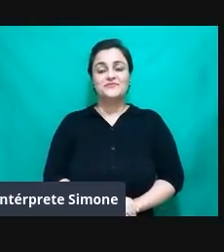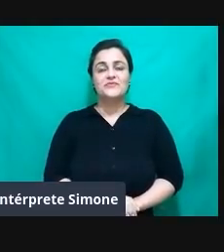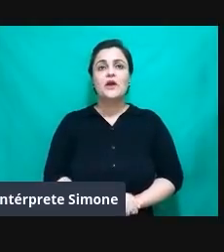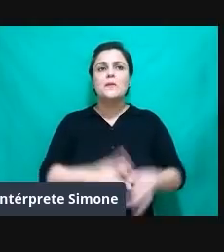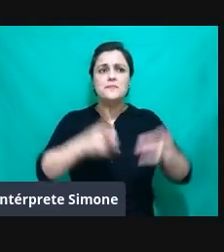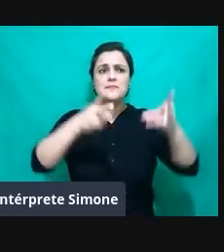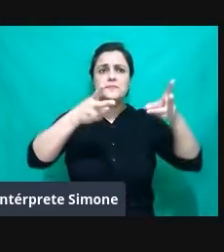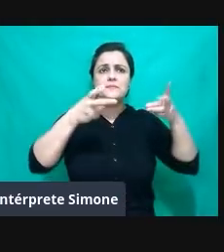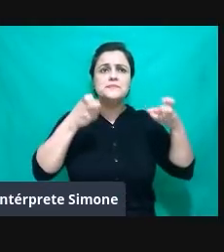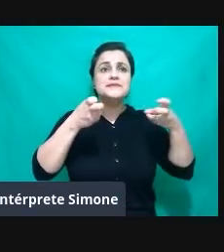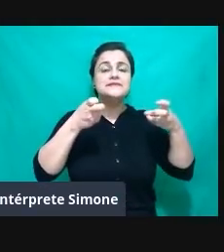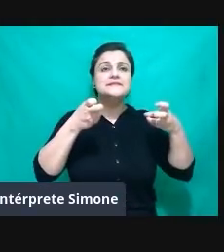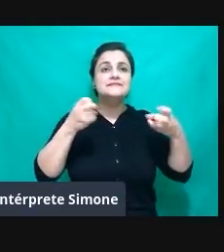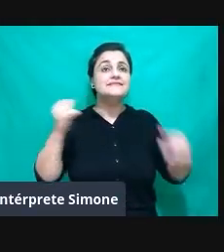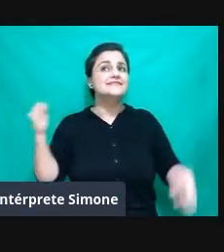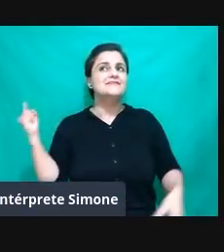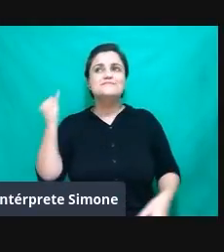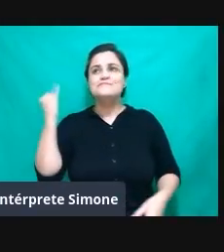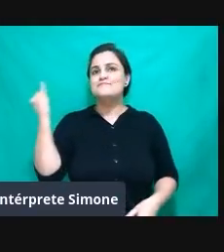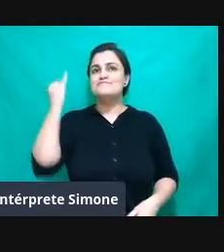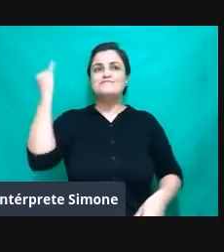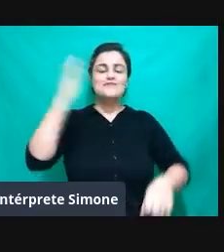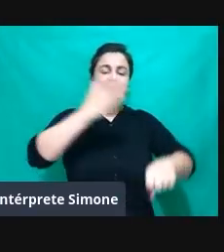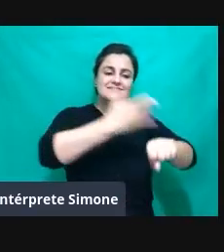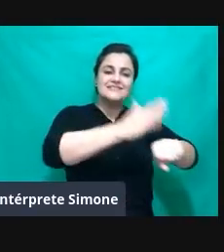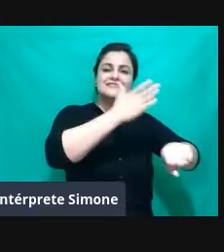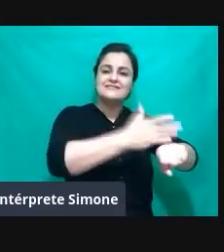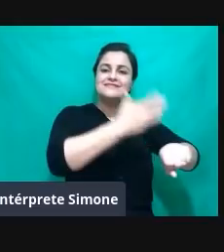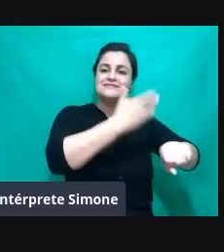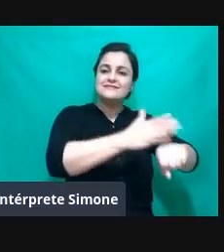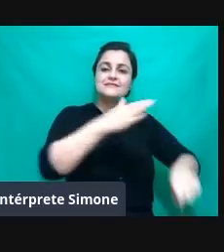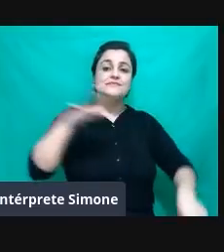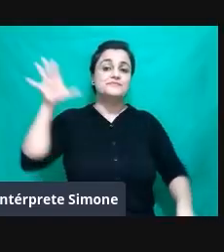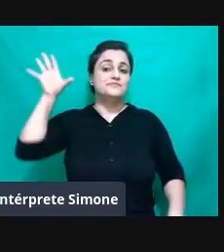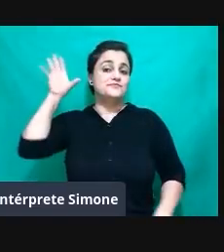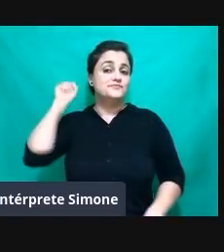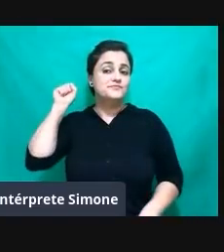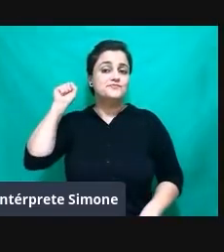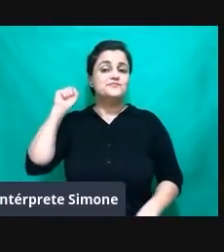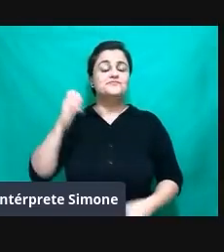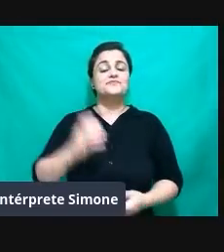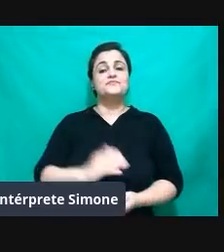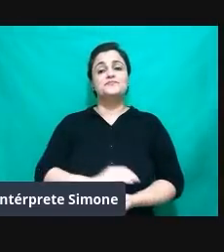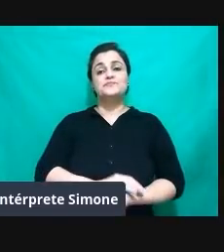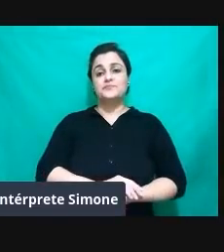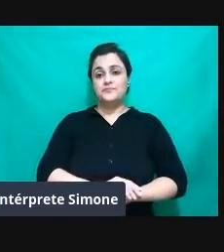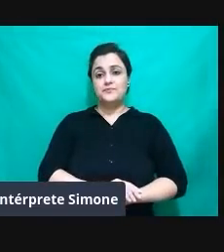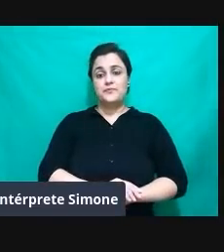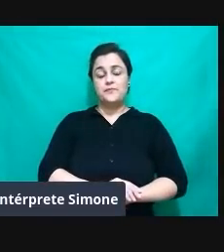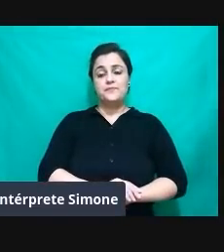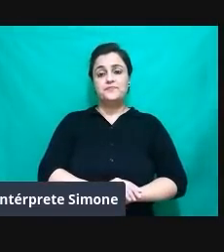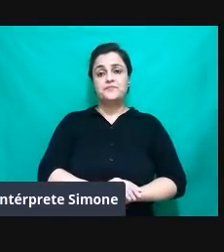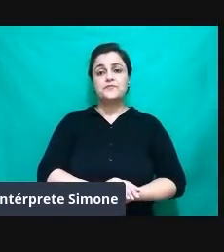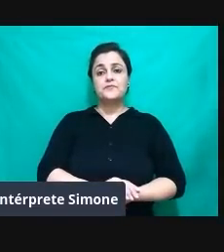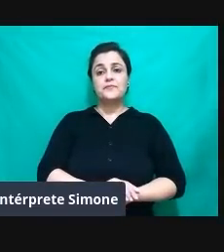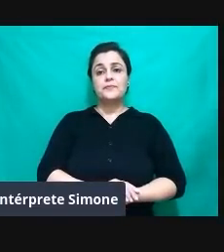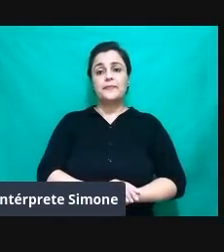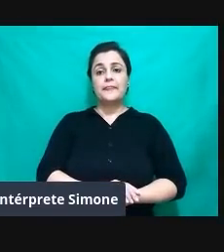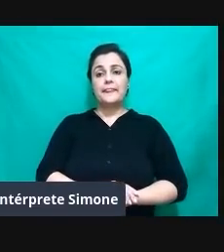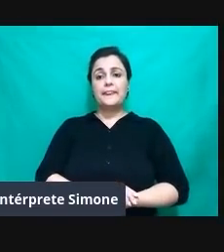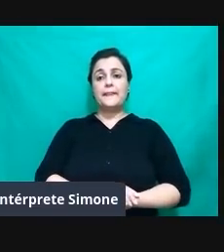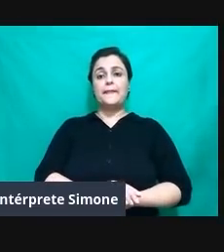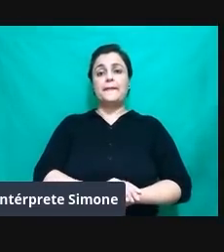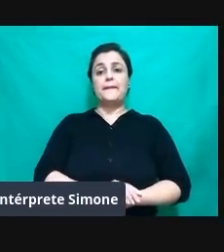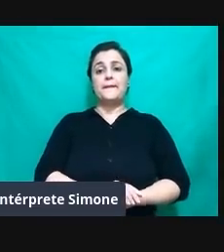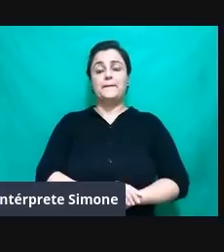importante, essa prática aí de escuta, né? Nós temos também eu ia